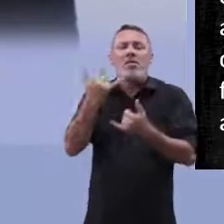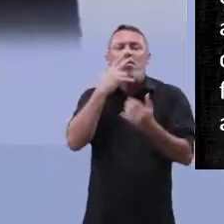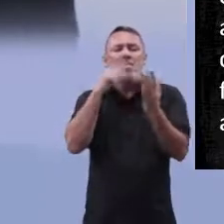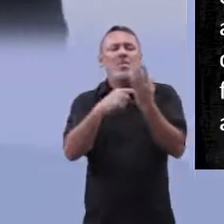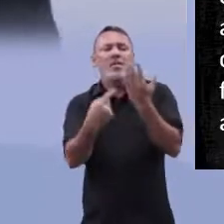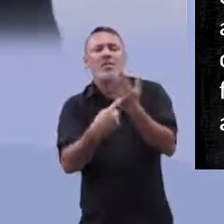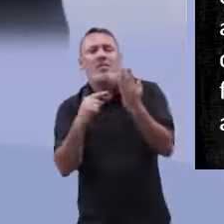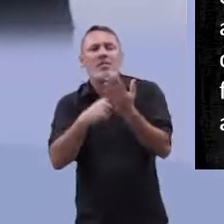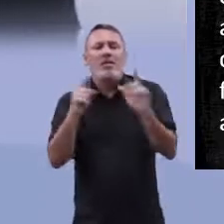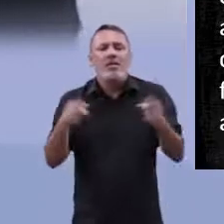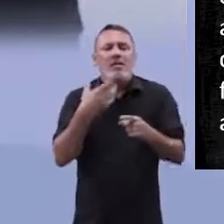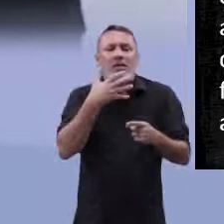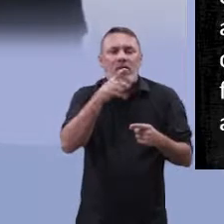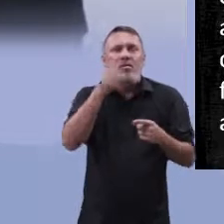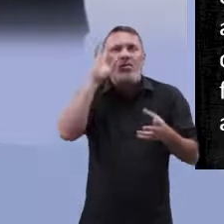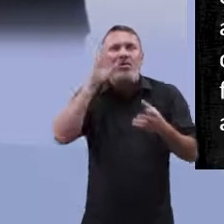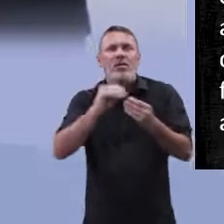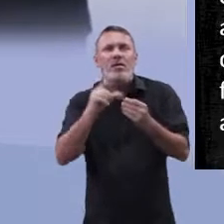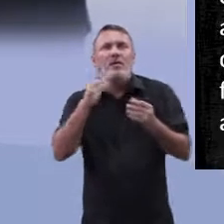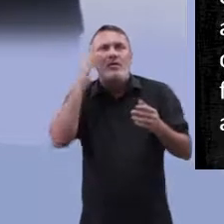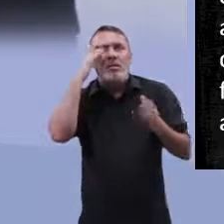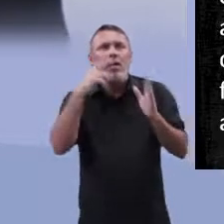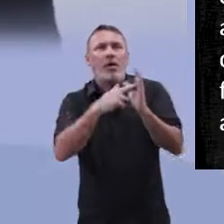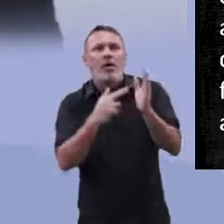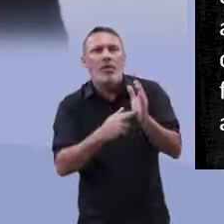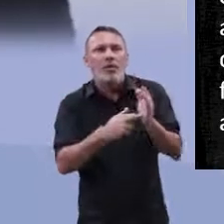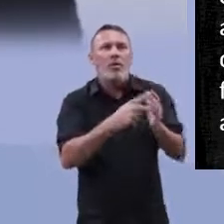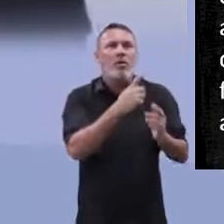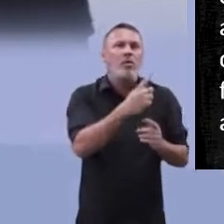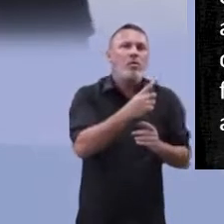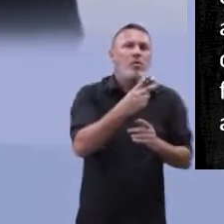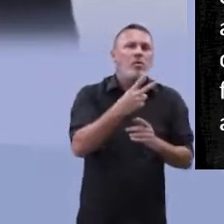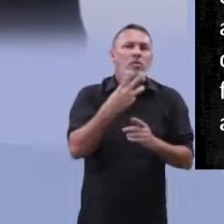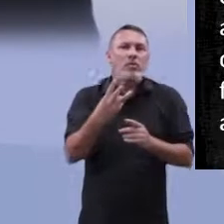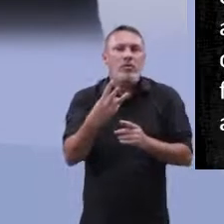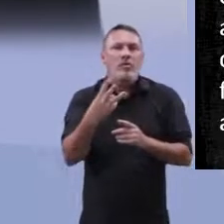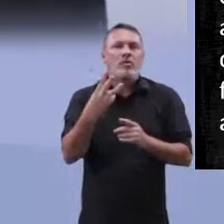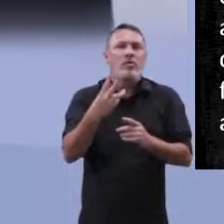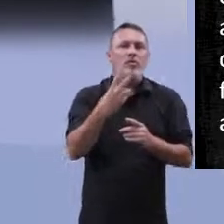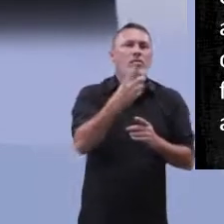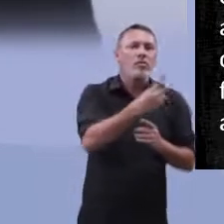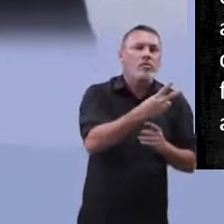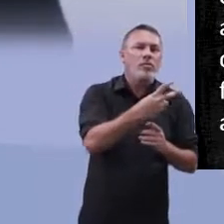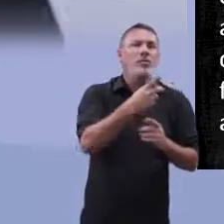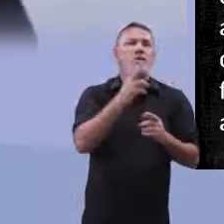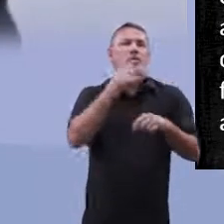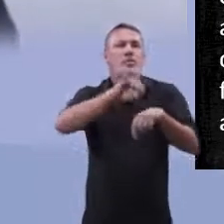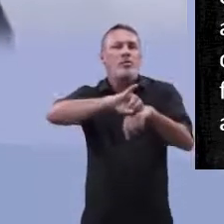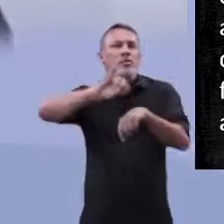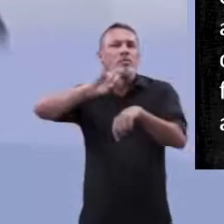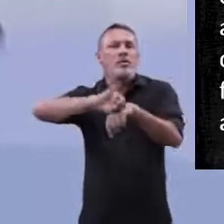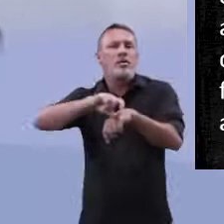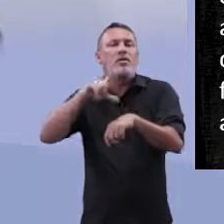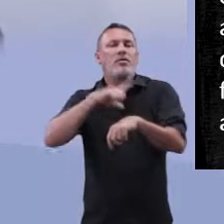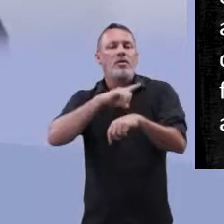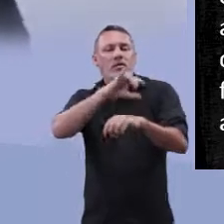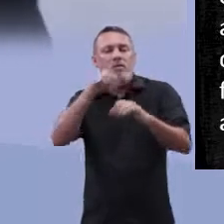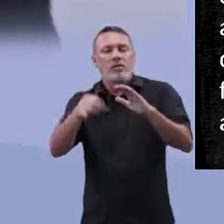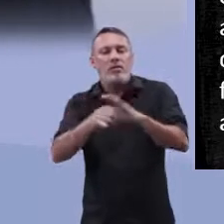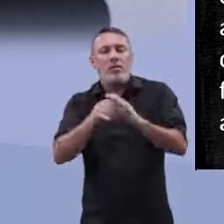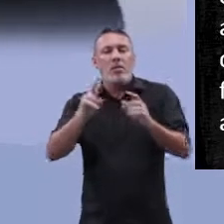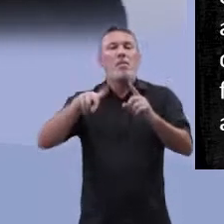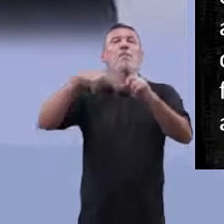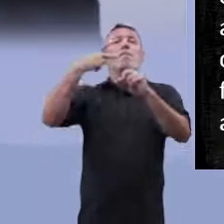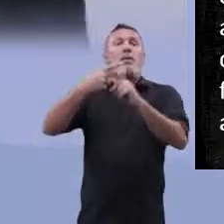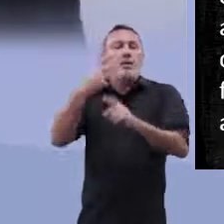Natal. Jingle Bell, Jingle Bell. 1, 2, 3, 3, 2, 1, tudo sobre 2.